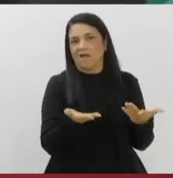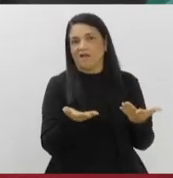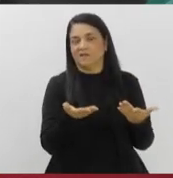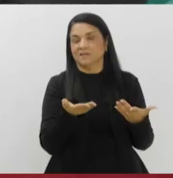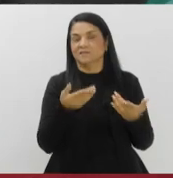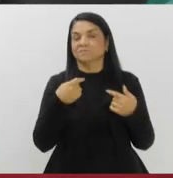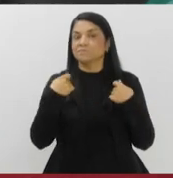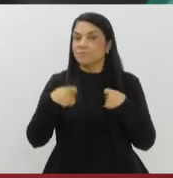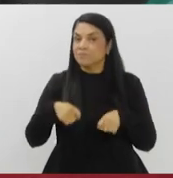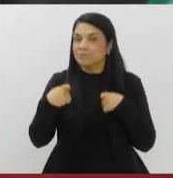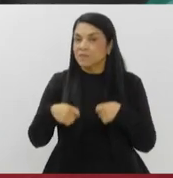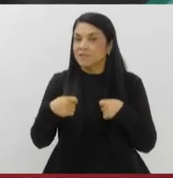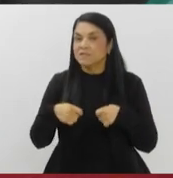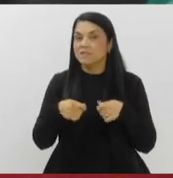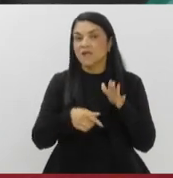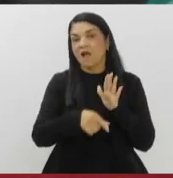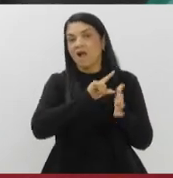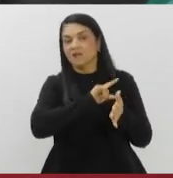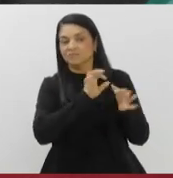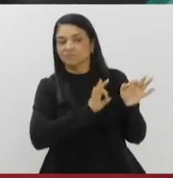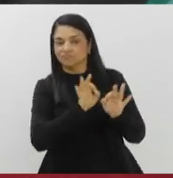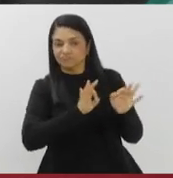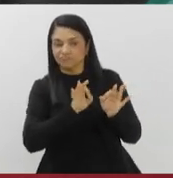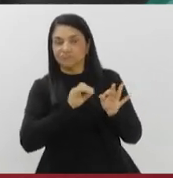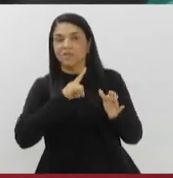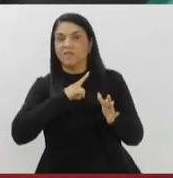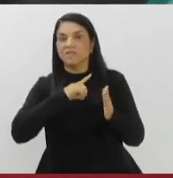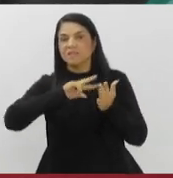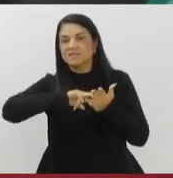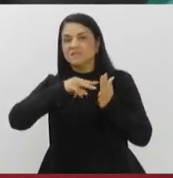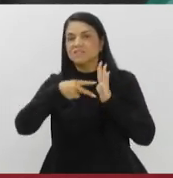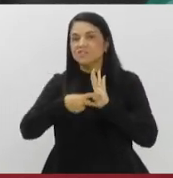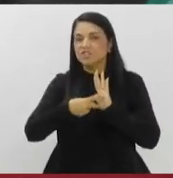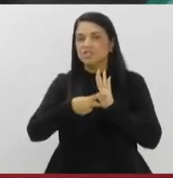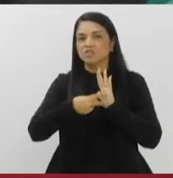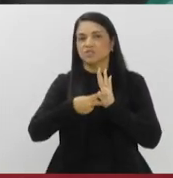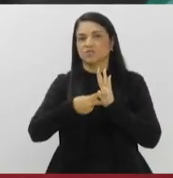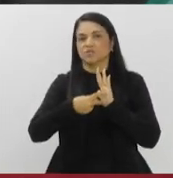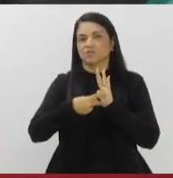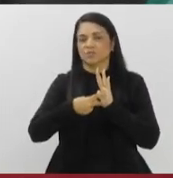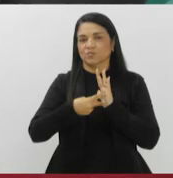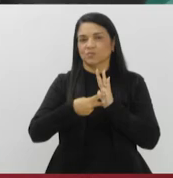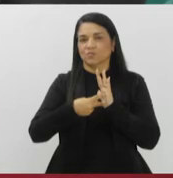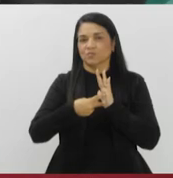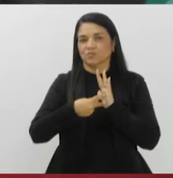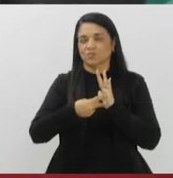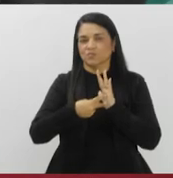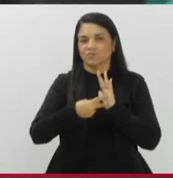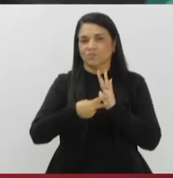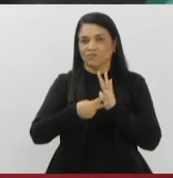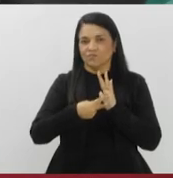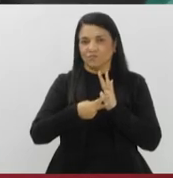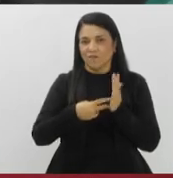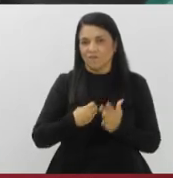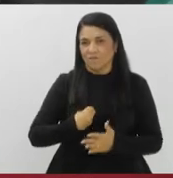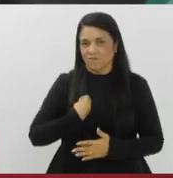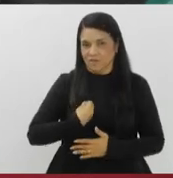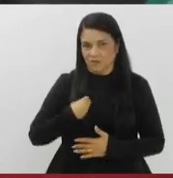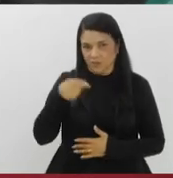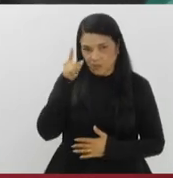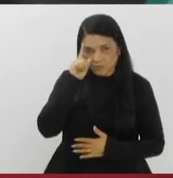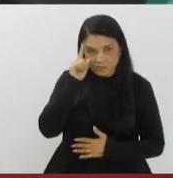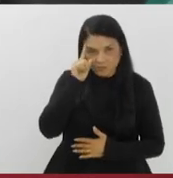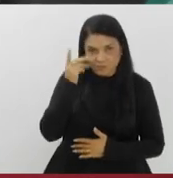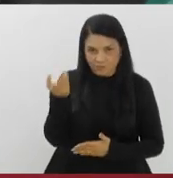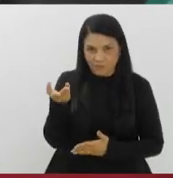sabe muito bem é que tem que fazer sentido para nós. Tem que entrar na nossa rotina, tem que entrar na nossa dinâmica, né? E